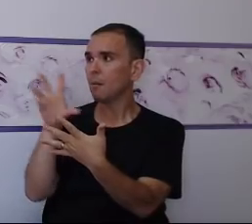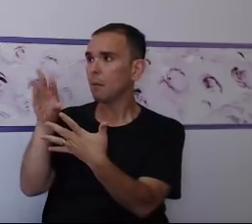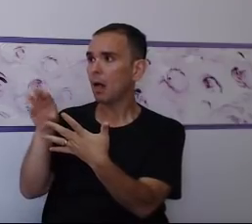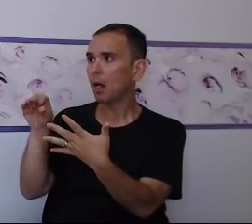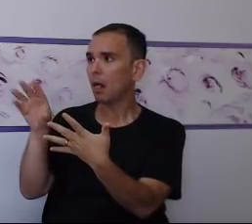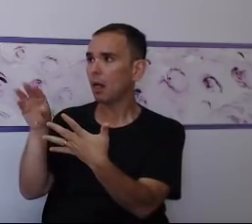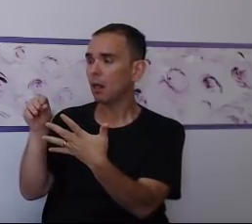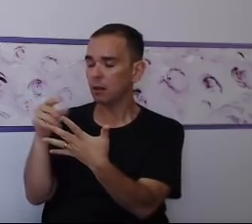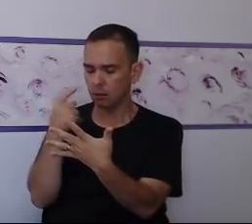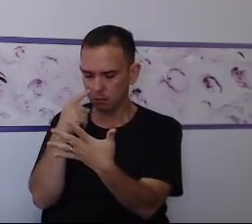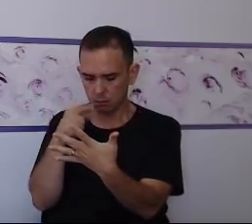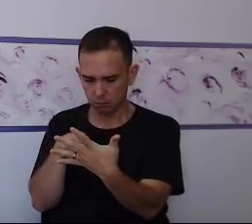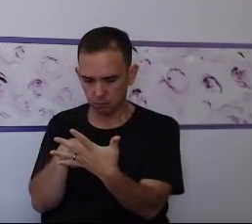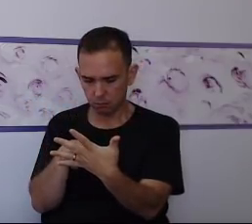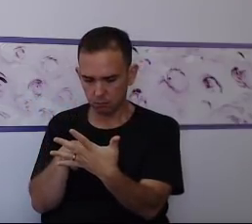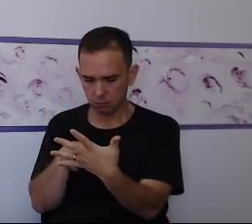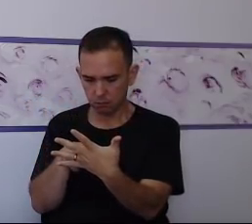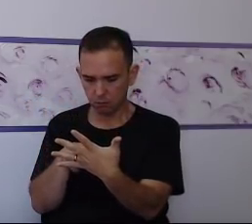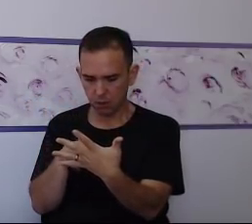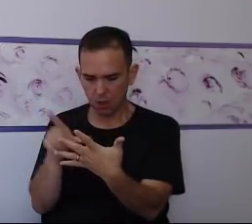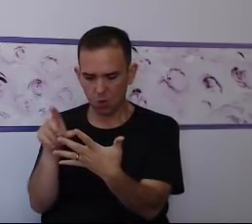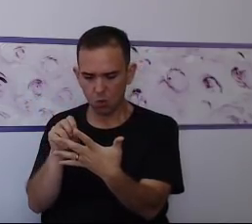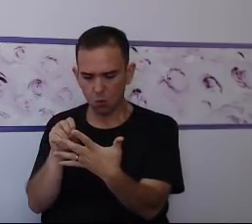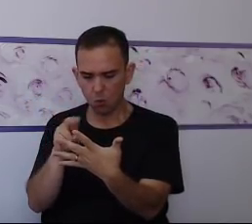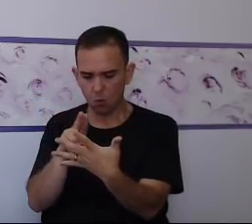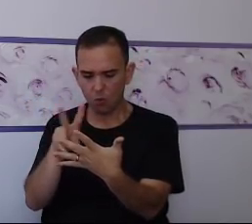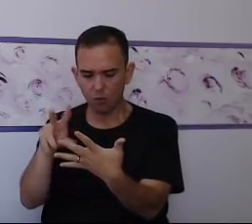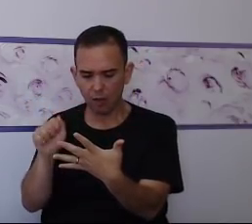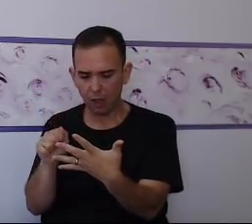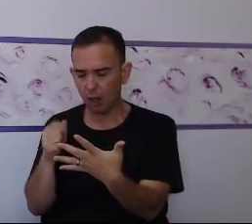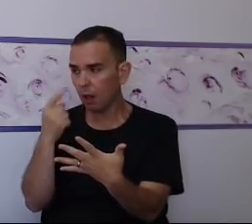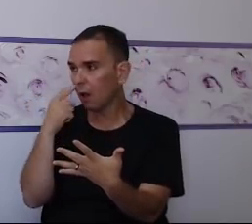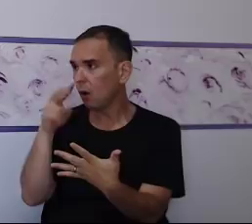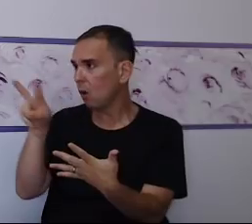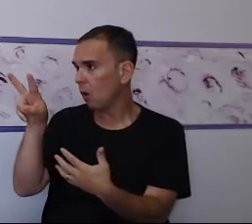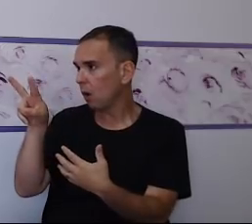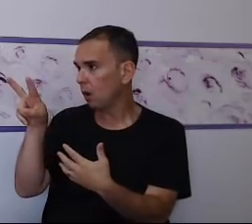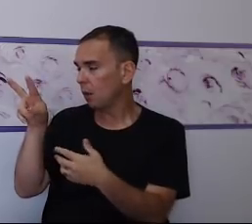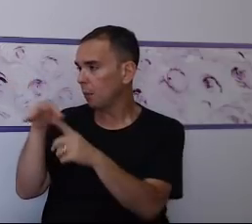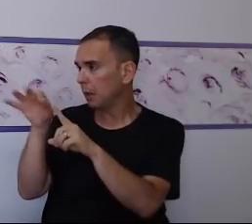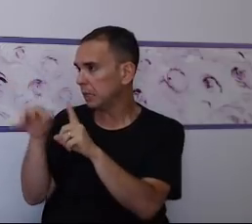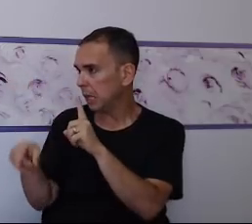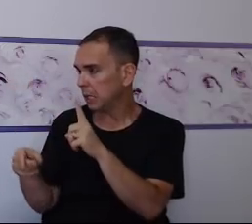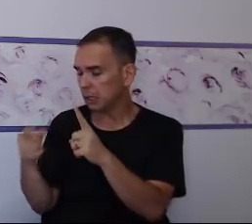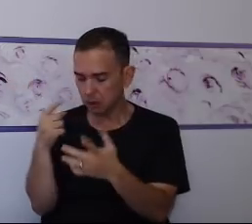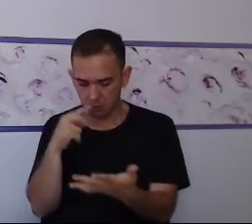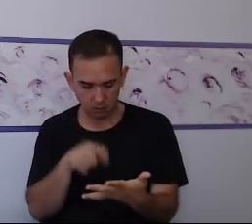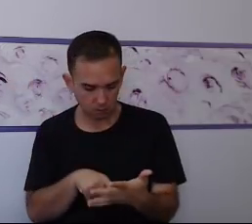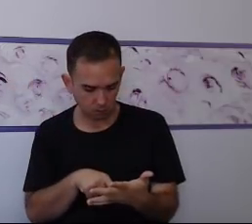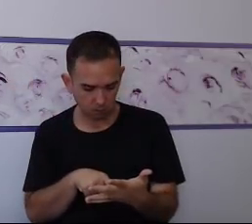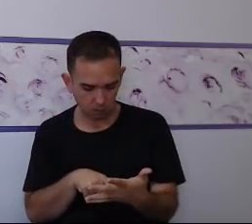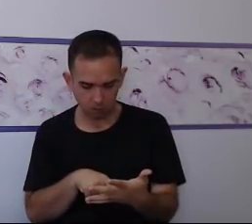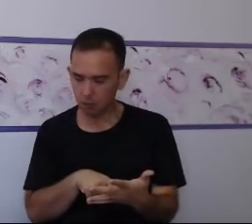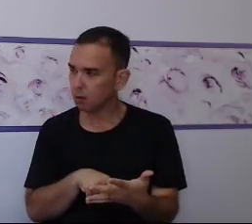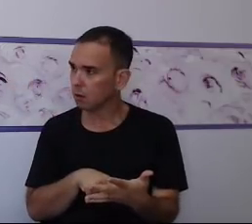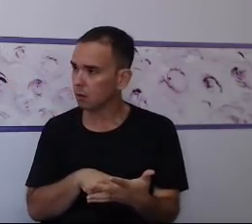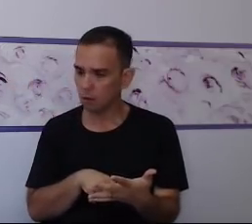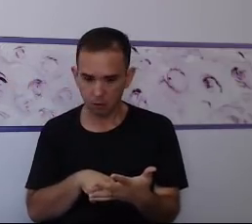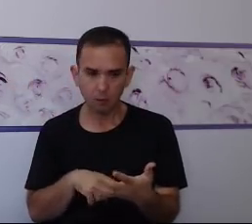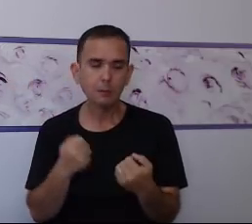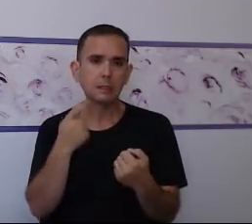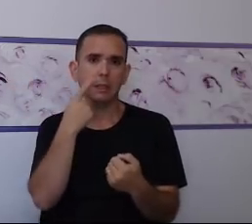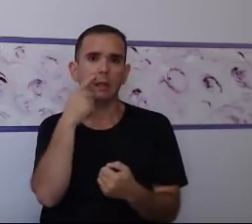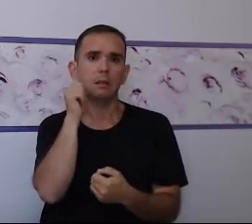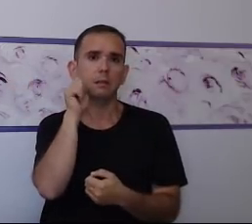mas o cérebro está reconhecendo uva. Então, ele olha para a banana, olha para você, olha para a banana, né? Então, a gente tem que se atentar. Como